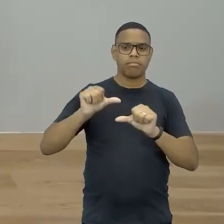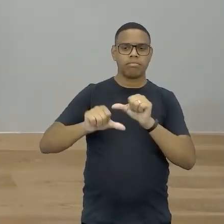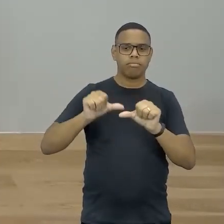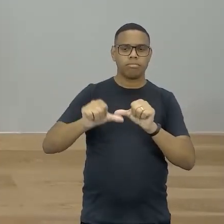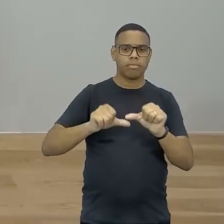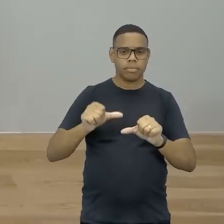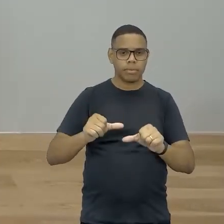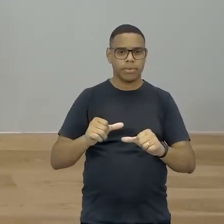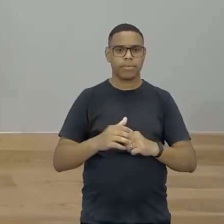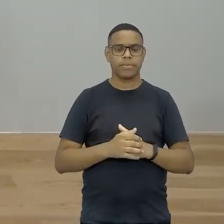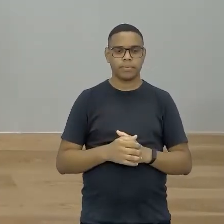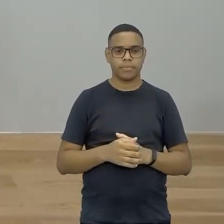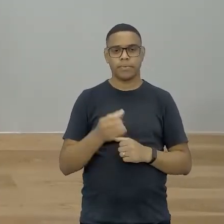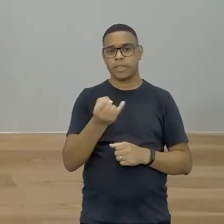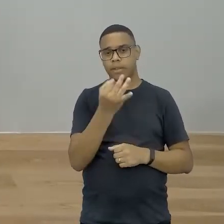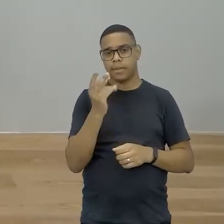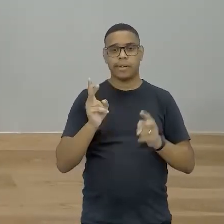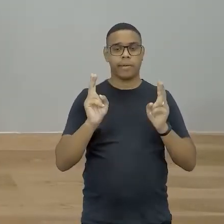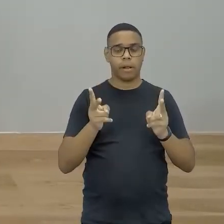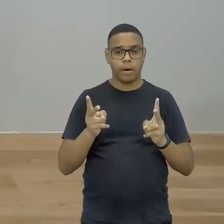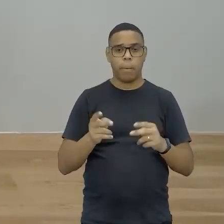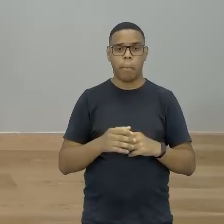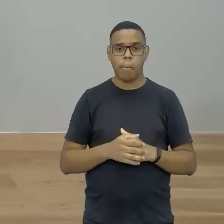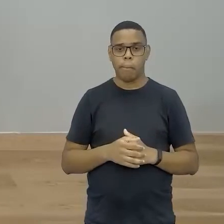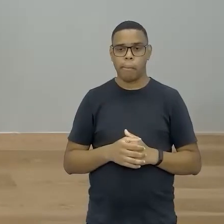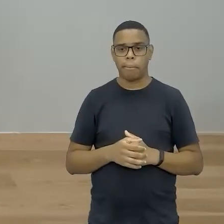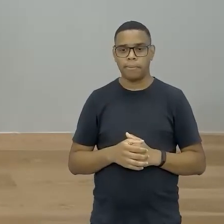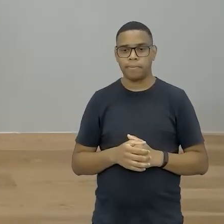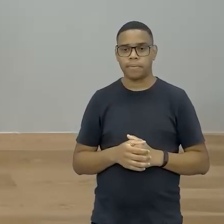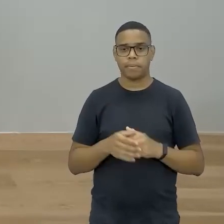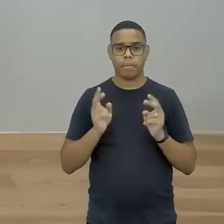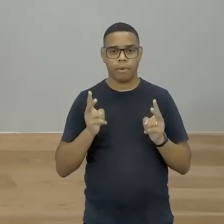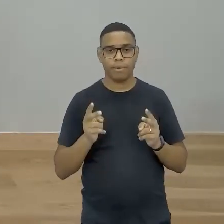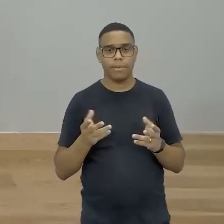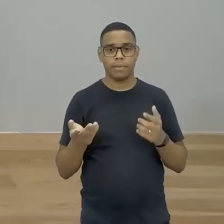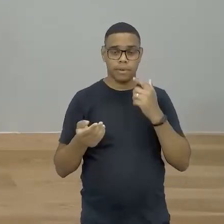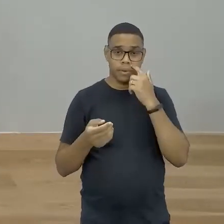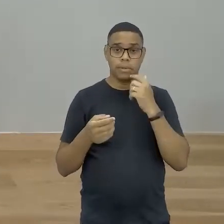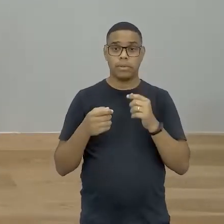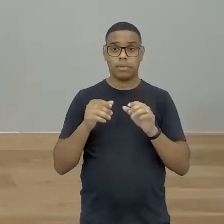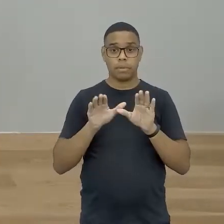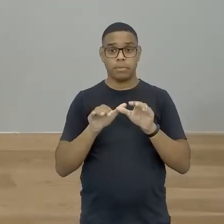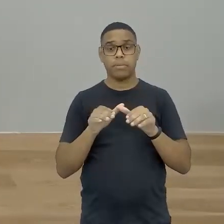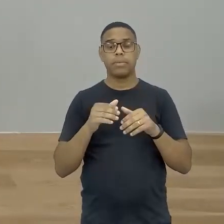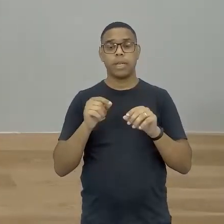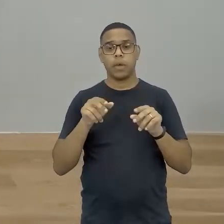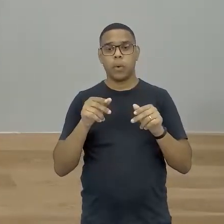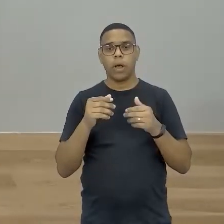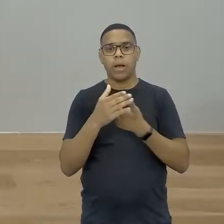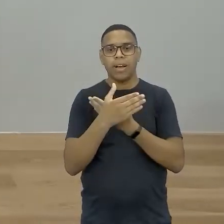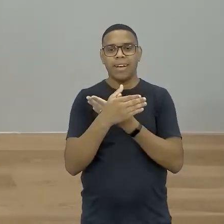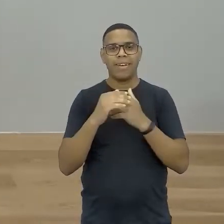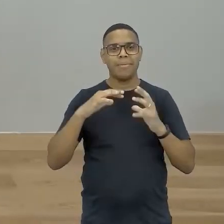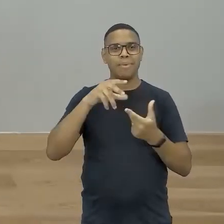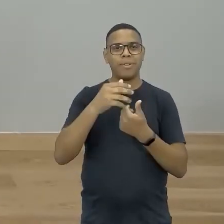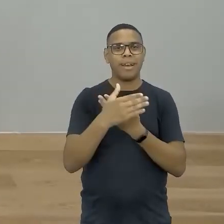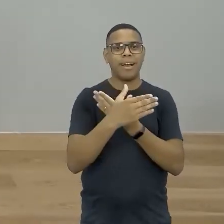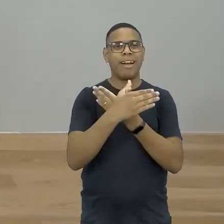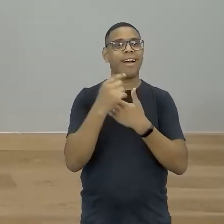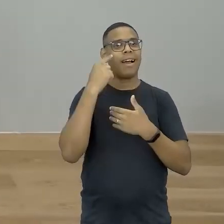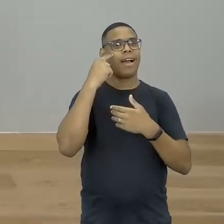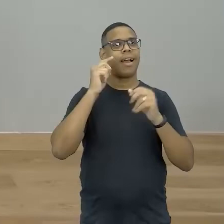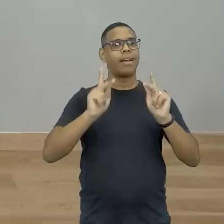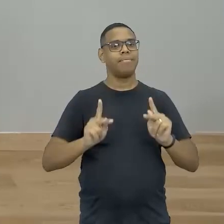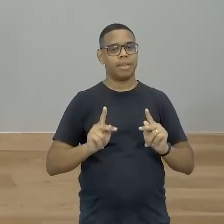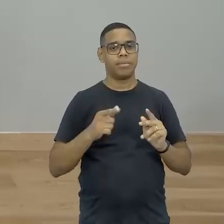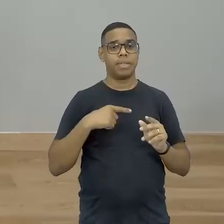alguns não muitos, né? Tem uns que são meio que... A pomba da paz, A pomba da paz, ela continua universal, assim. sim. Mas